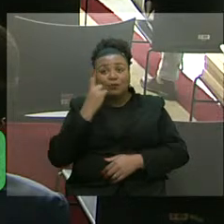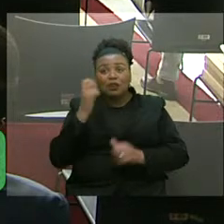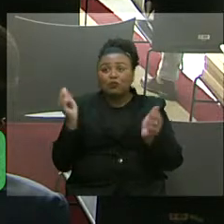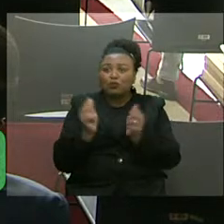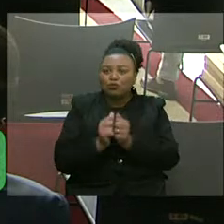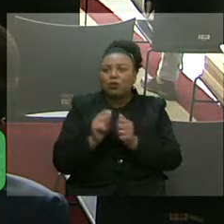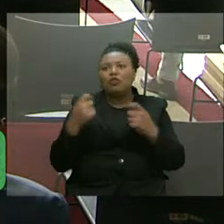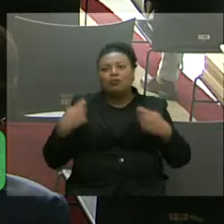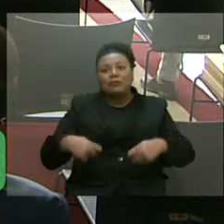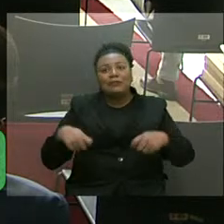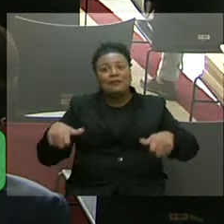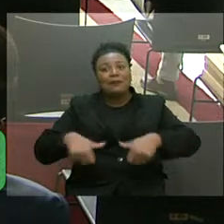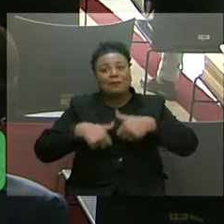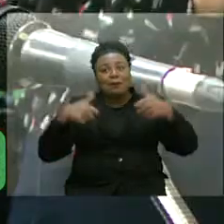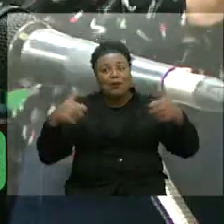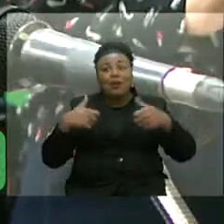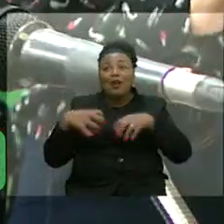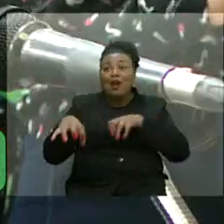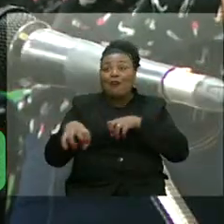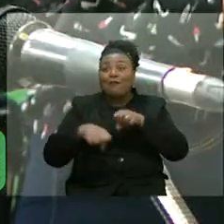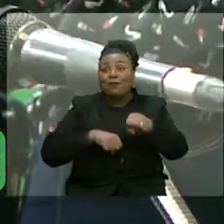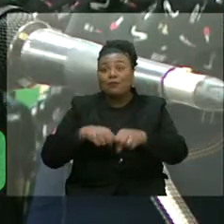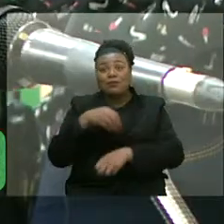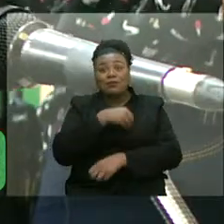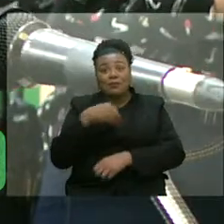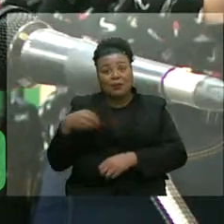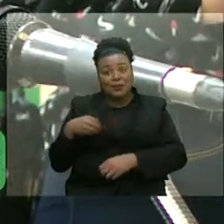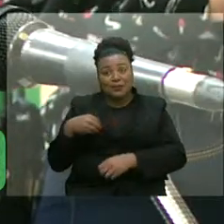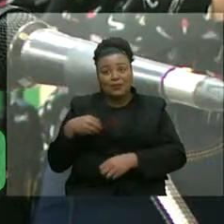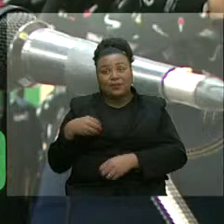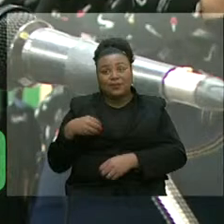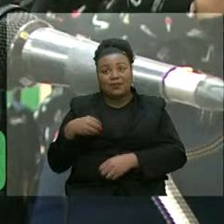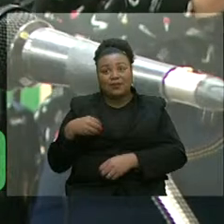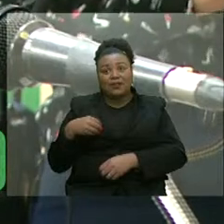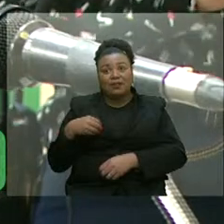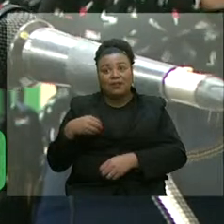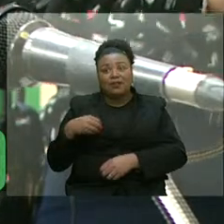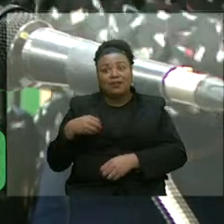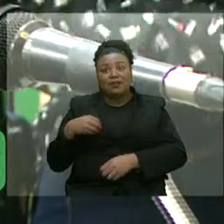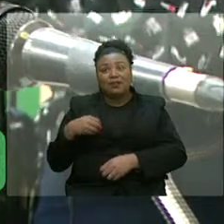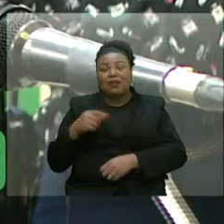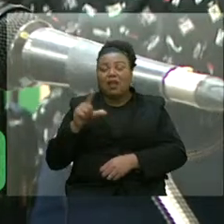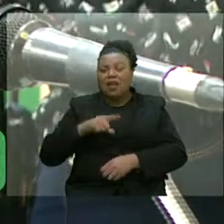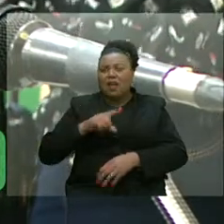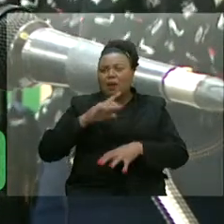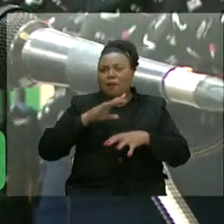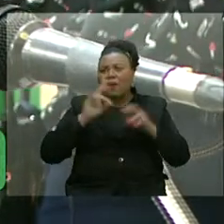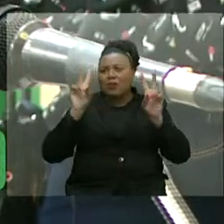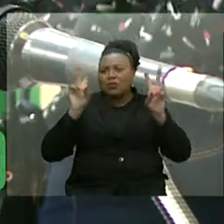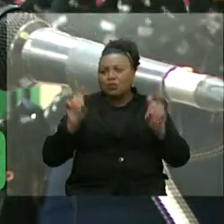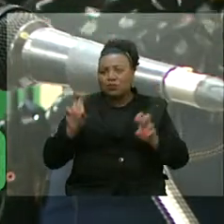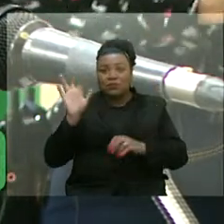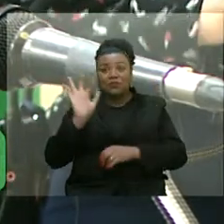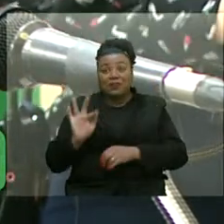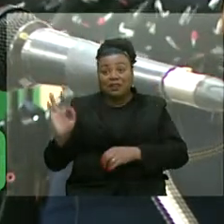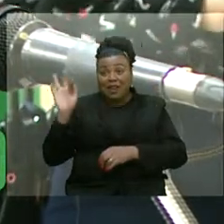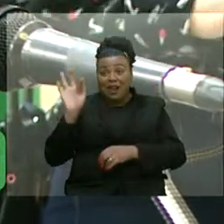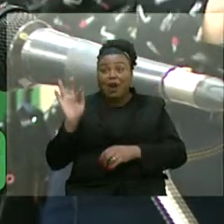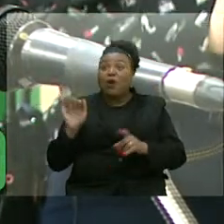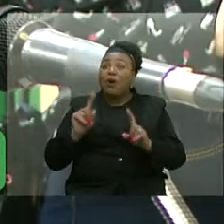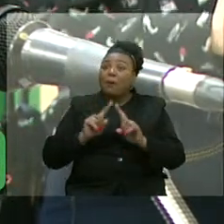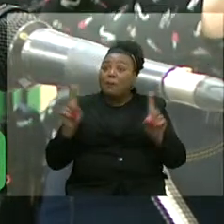que melhorar a nossa formação médica. Apesar de ser uma temática um tanto quanto federal,